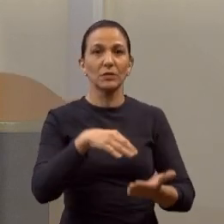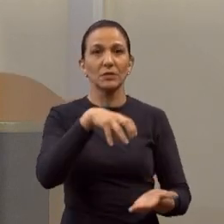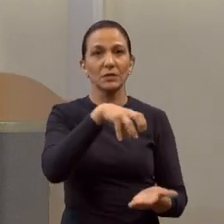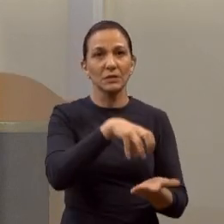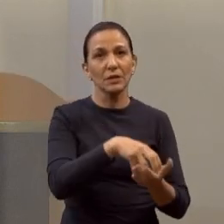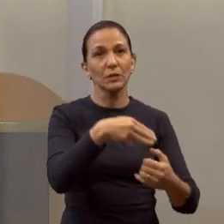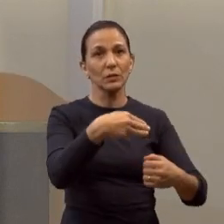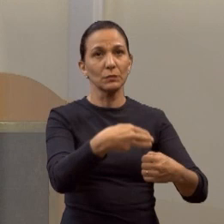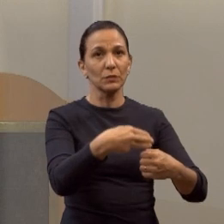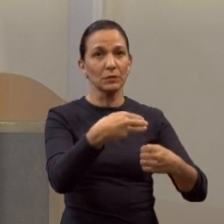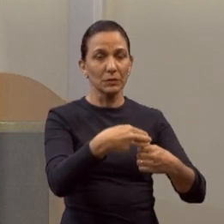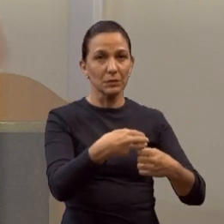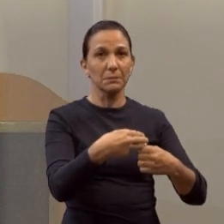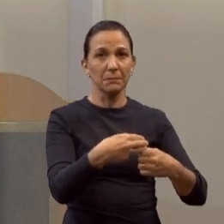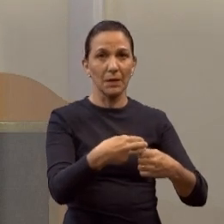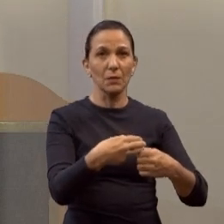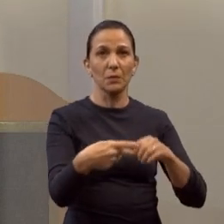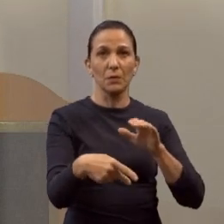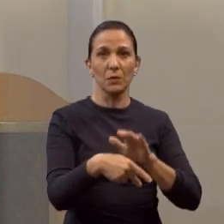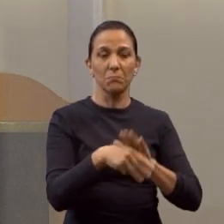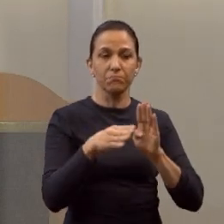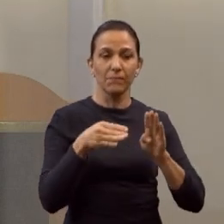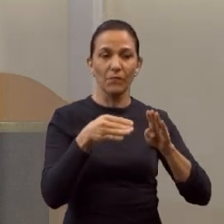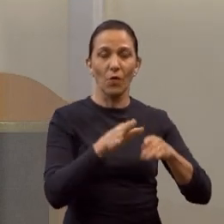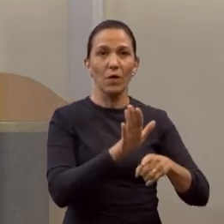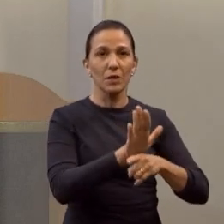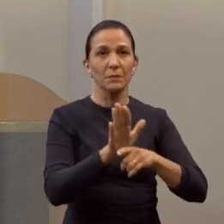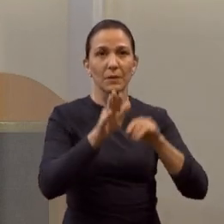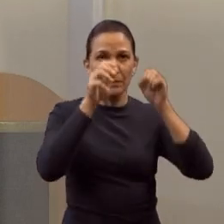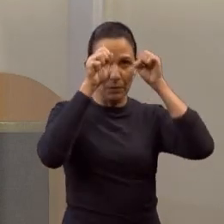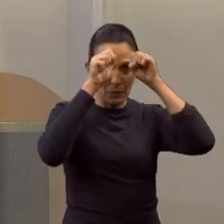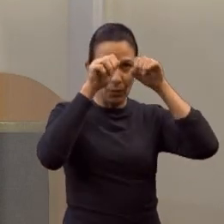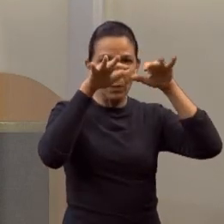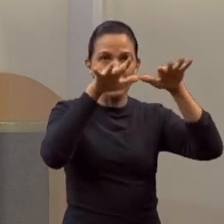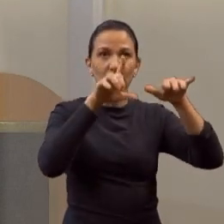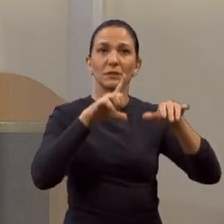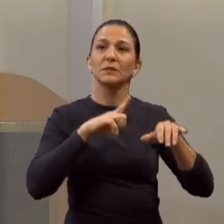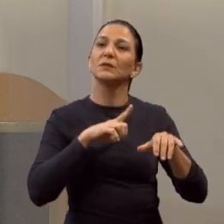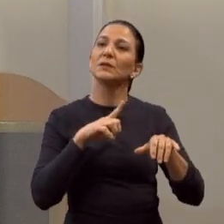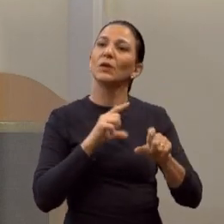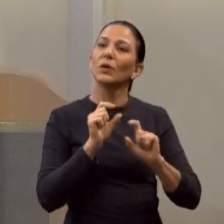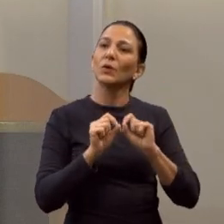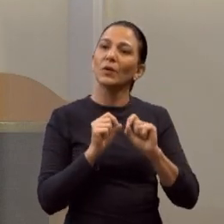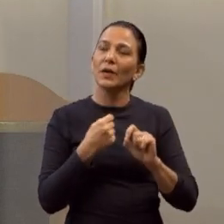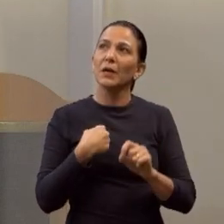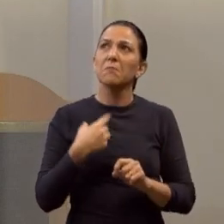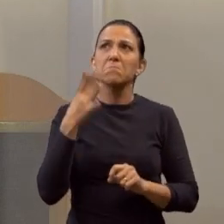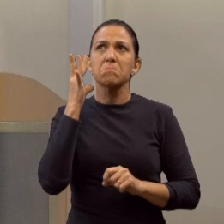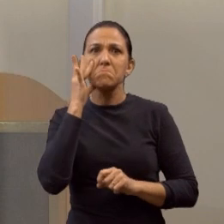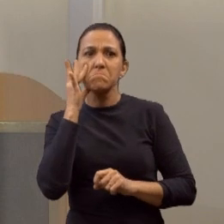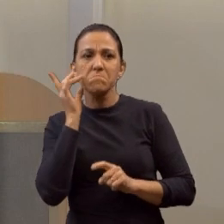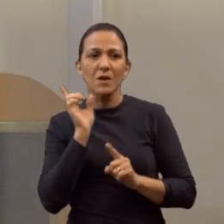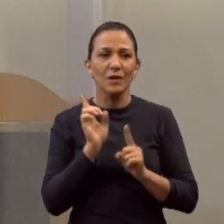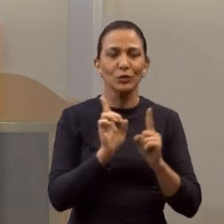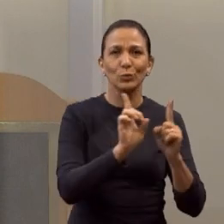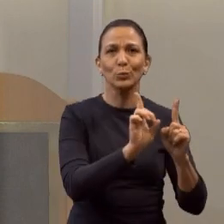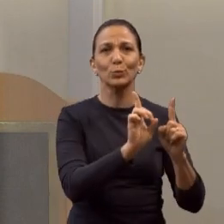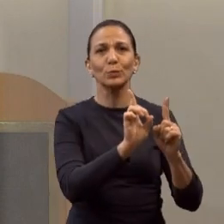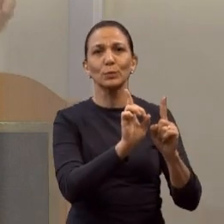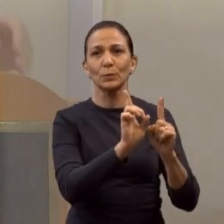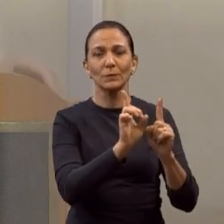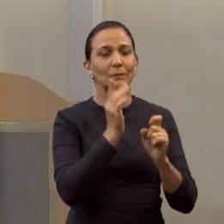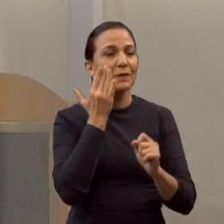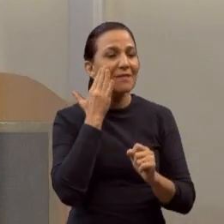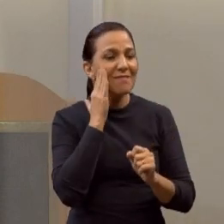de Referência do Autismo, Aldo Pavão, eu pedi para ela assim: ó, Karina, eu quero estar aí presente com você para